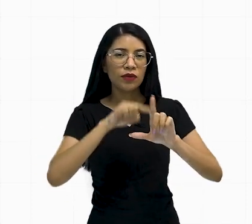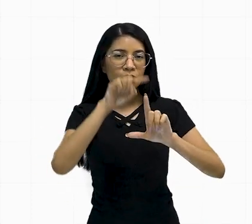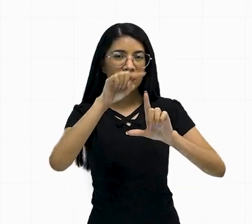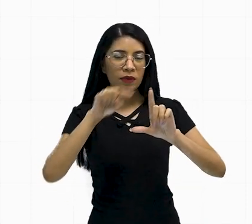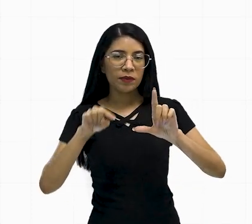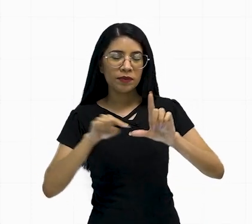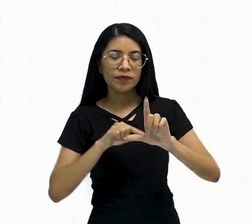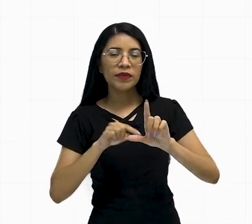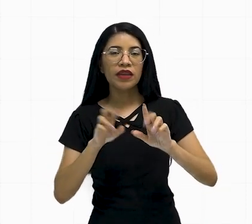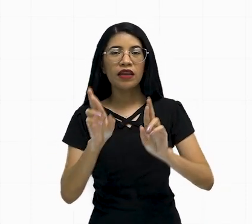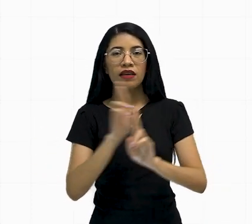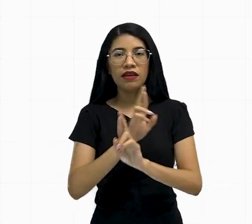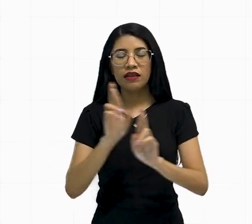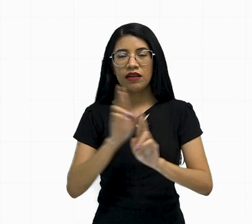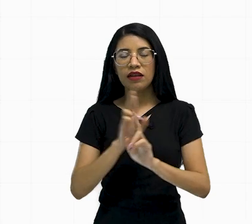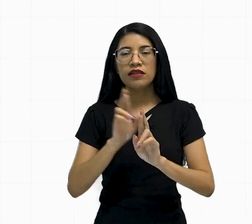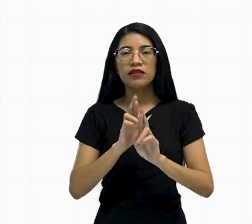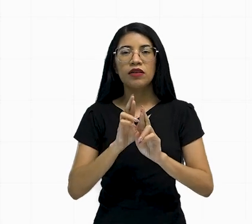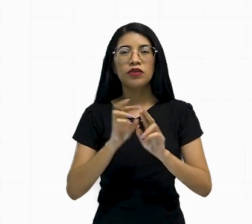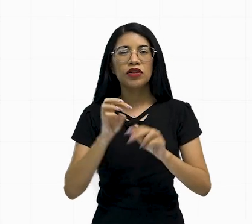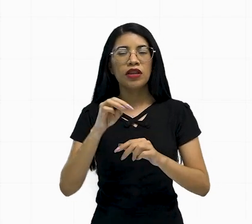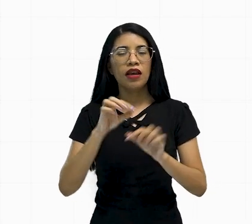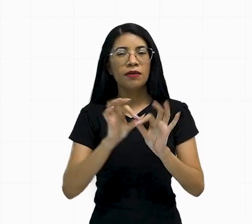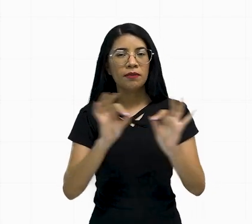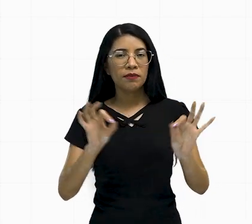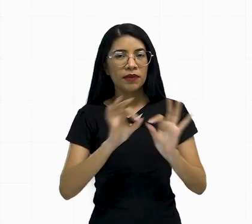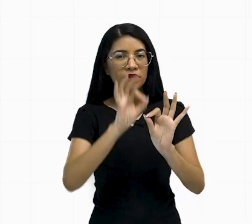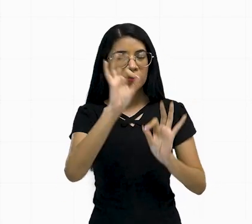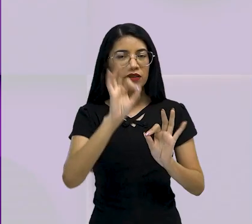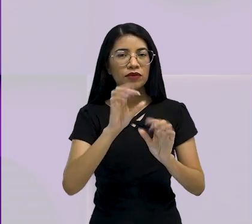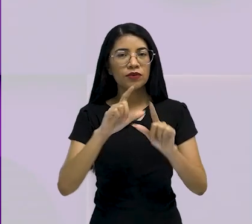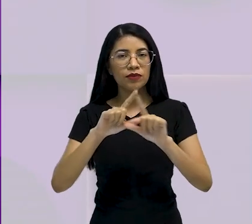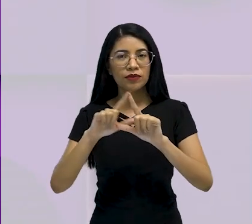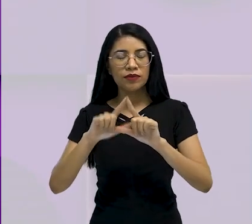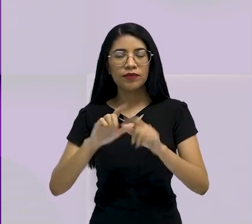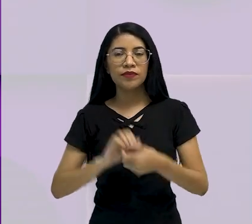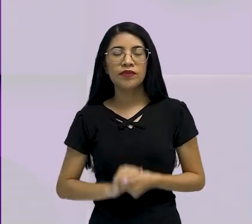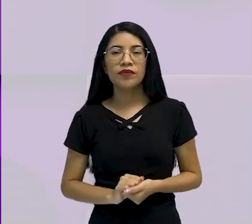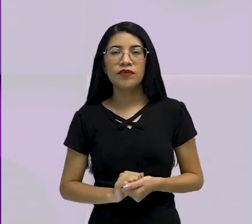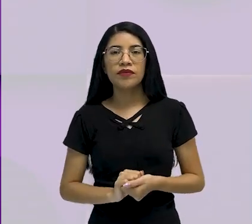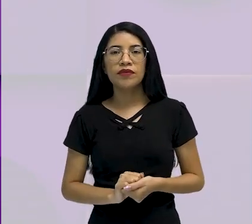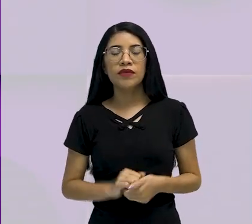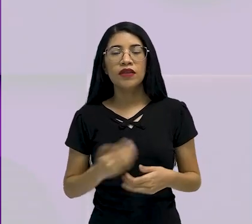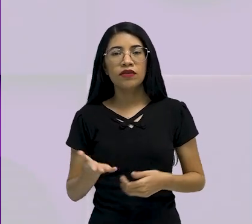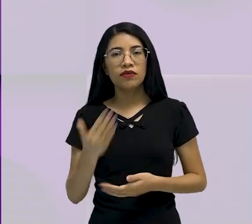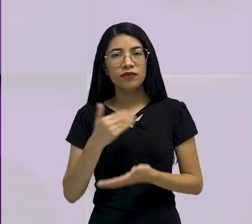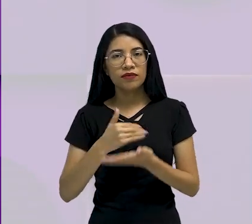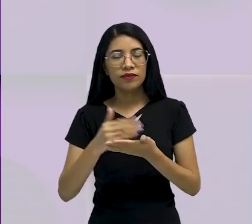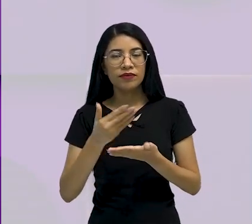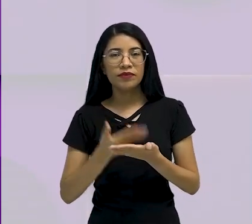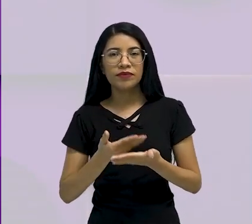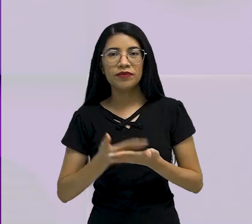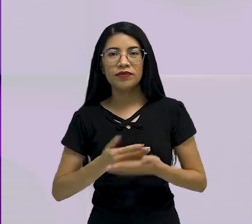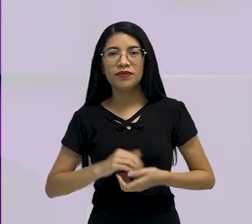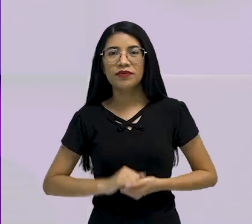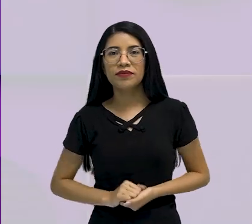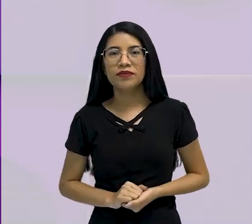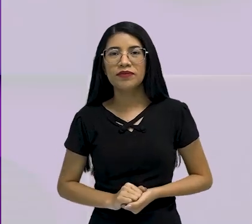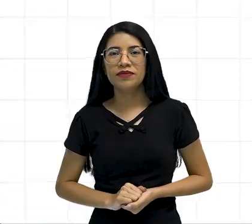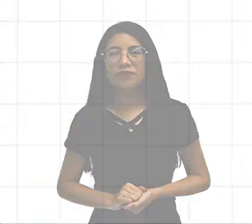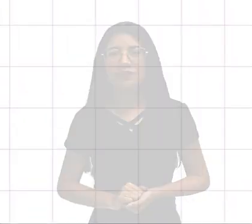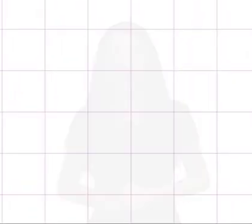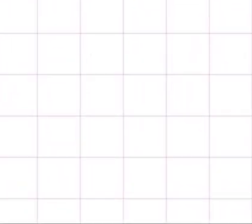triângulo, relações métricas no triângulo retângulo. Beleza? Então, dito isto, vamos dar início à nossa